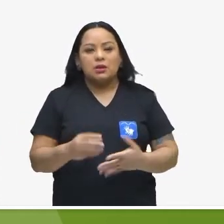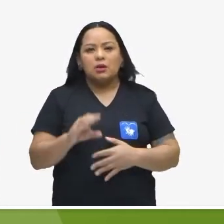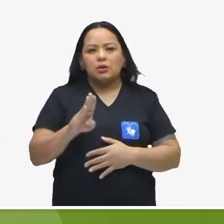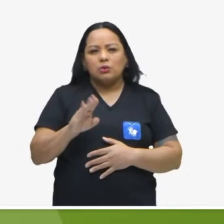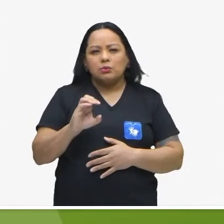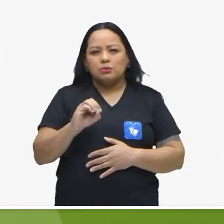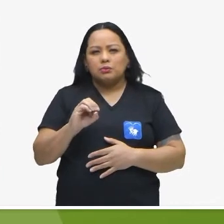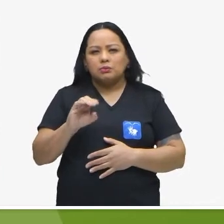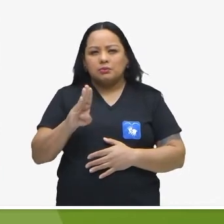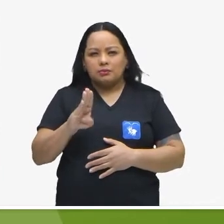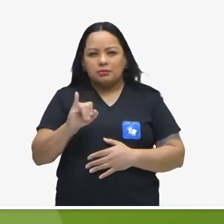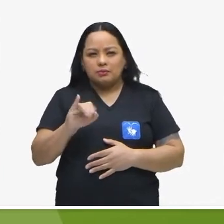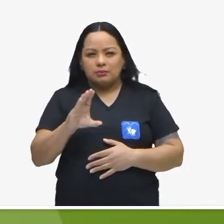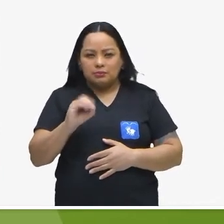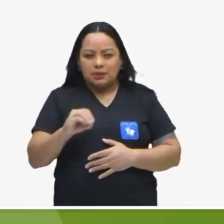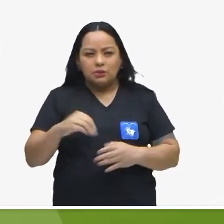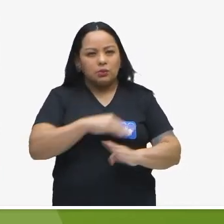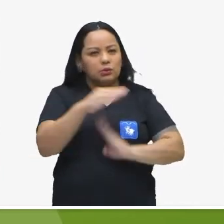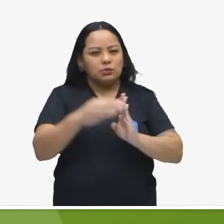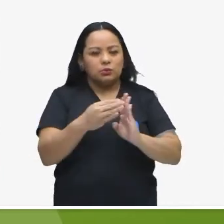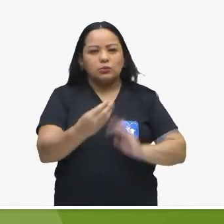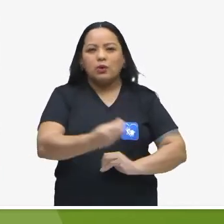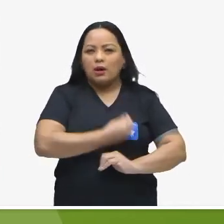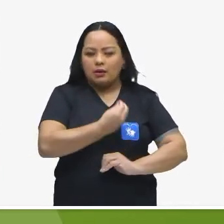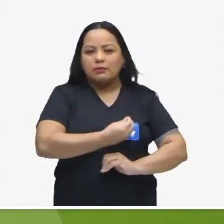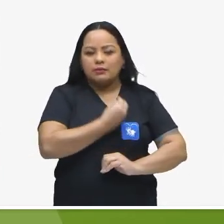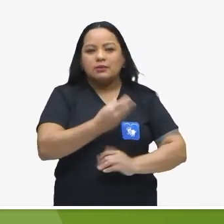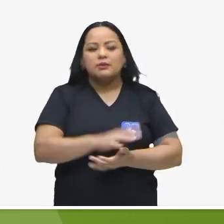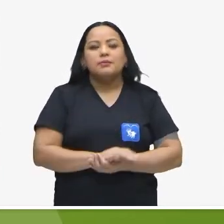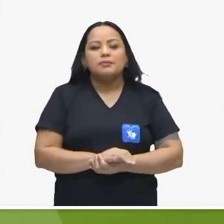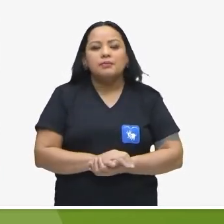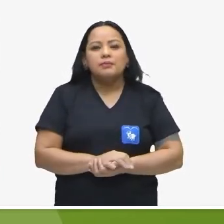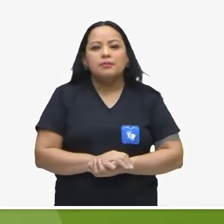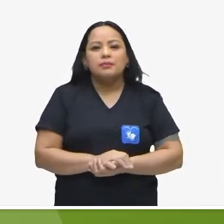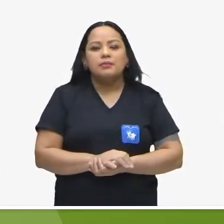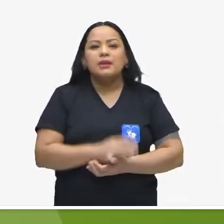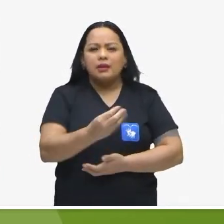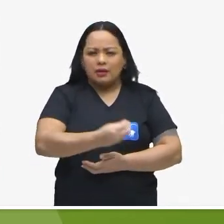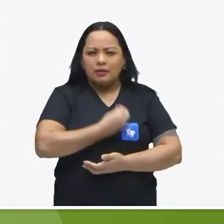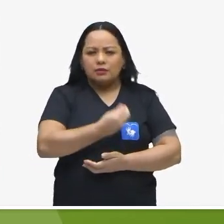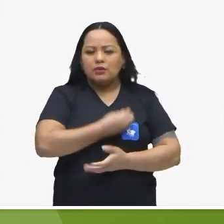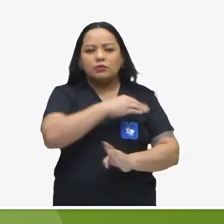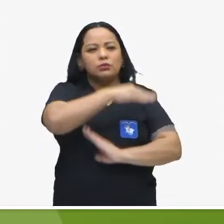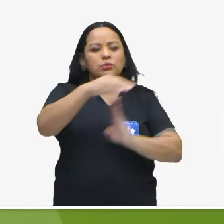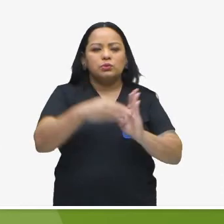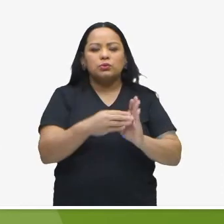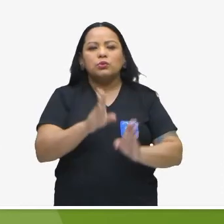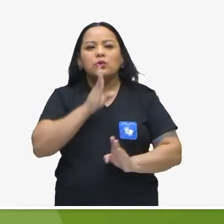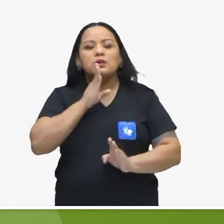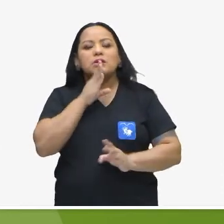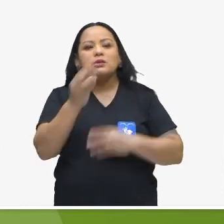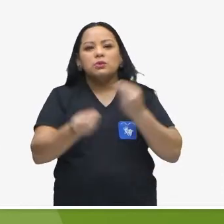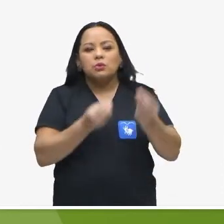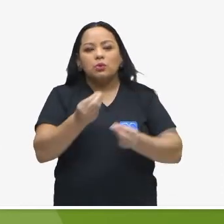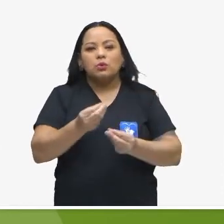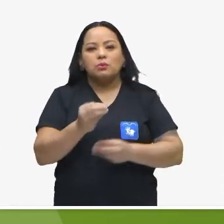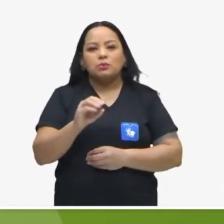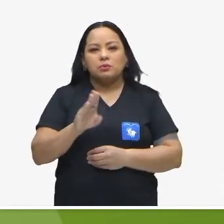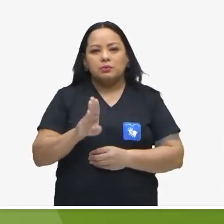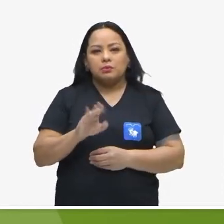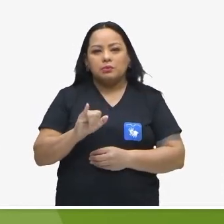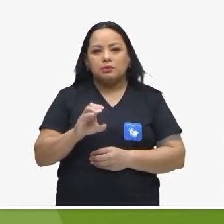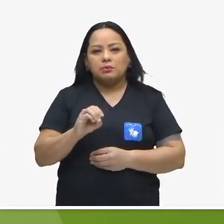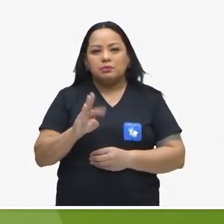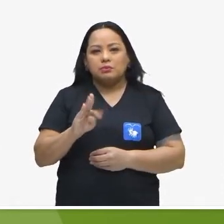de vida. Tudo que for vivo é considerado fator